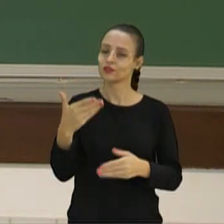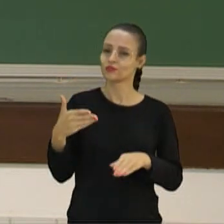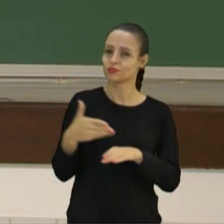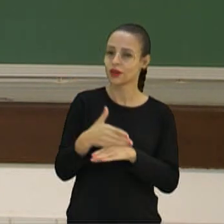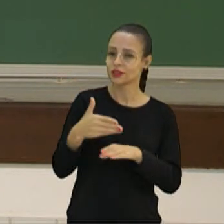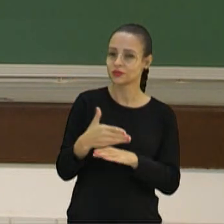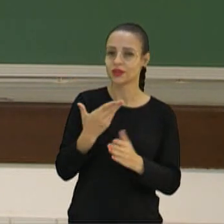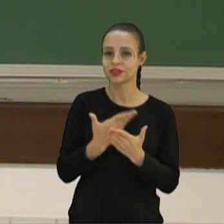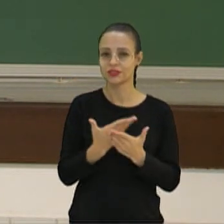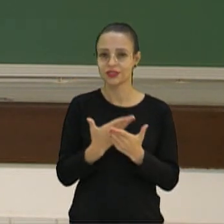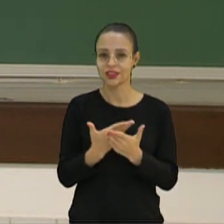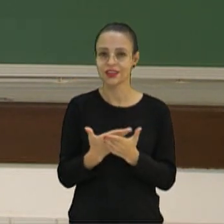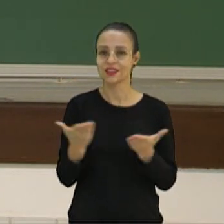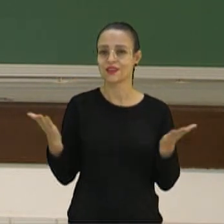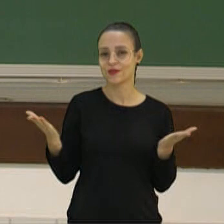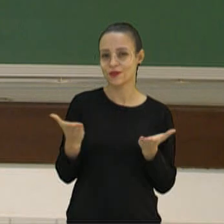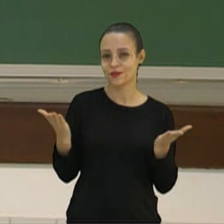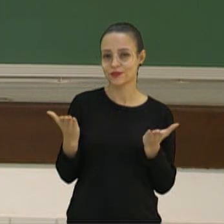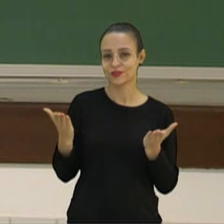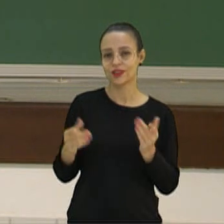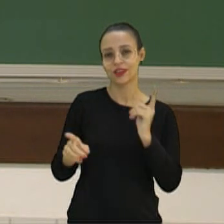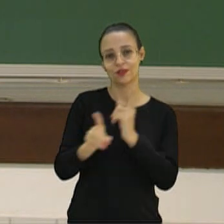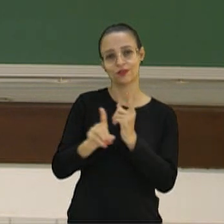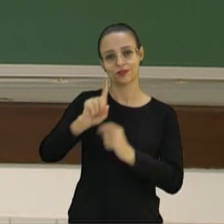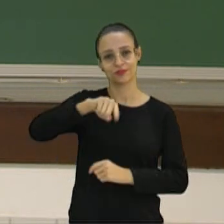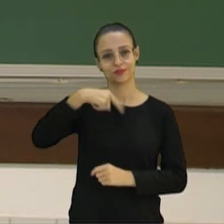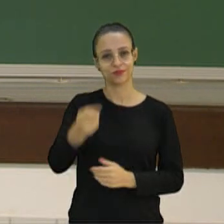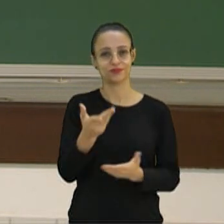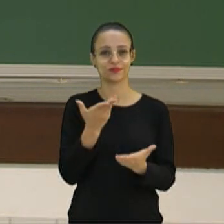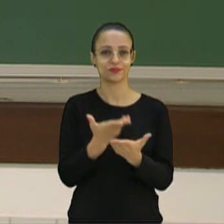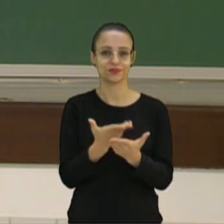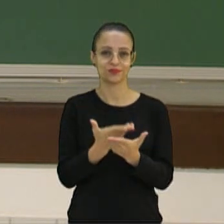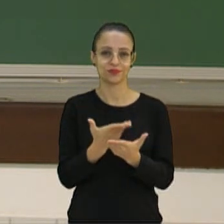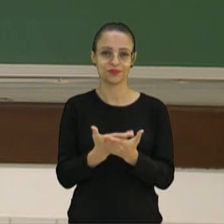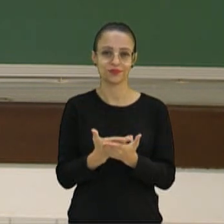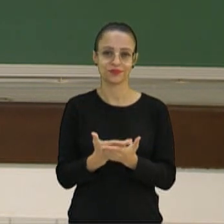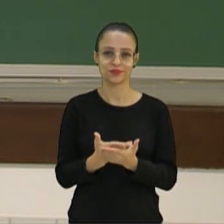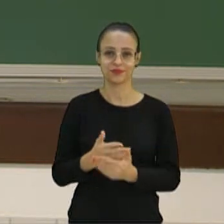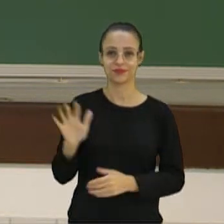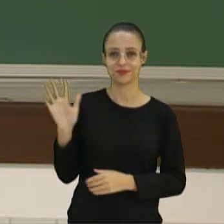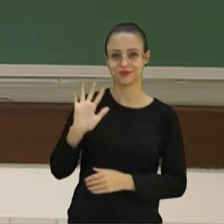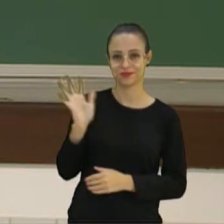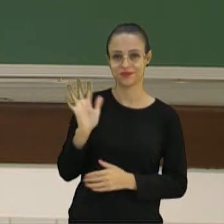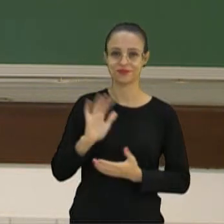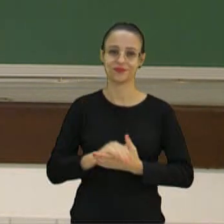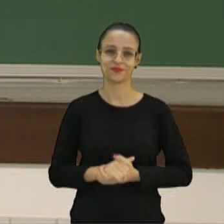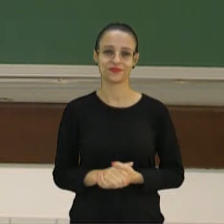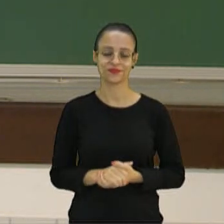participarem da aula com os nossos répteis e a gente se encontra na próxima aula de ciências. Até mais!